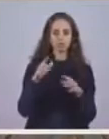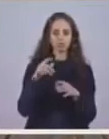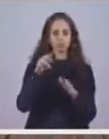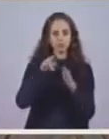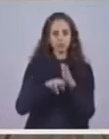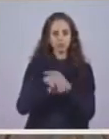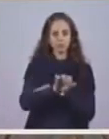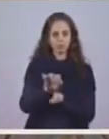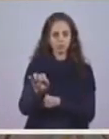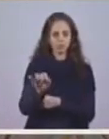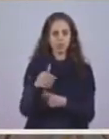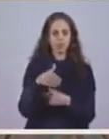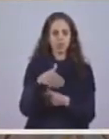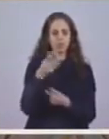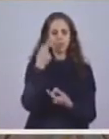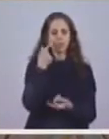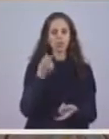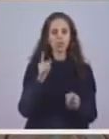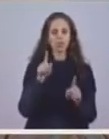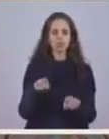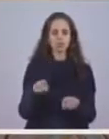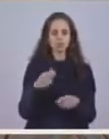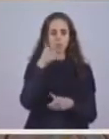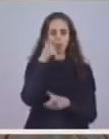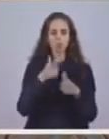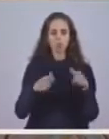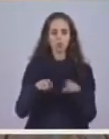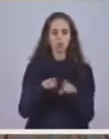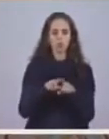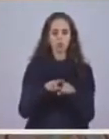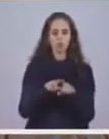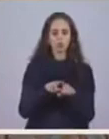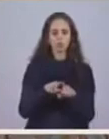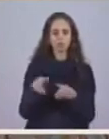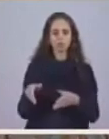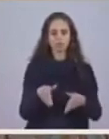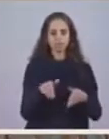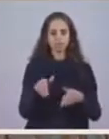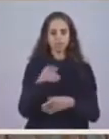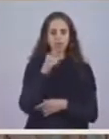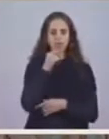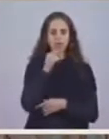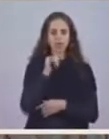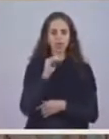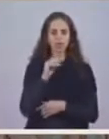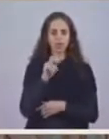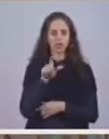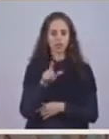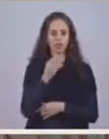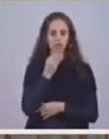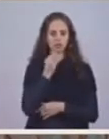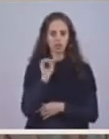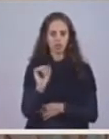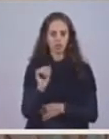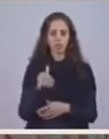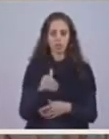e deles vos farei ressuscitar, ó meu povo, para vos reconduzir à terra de Israel.